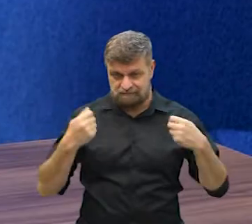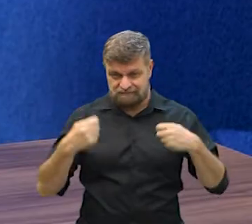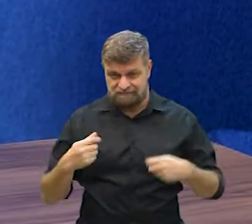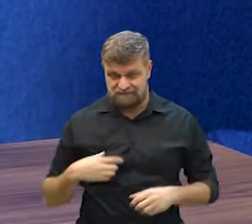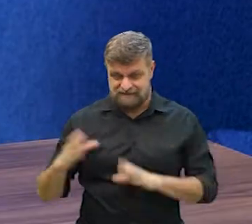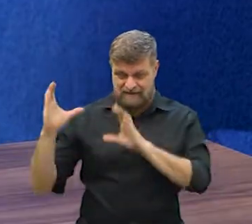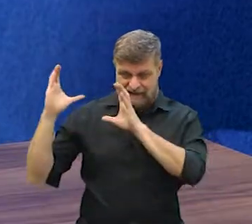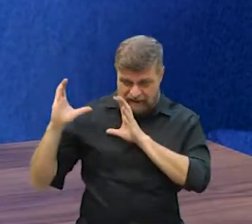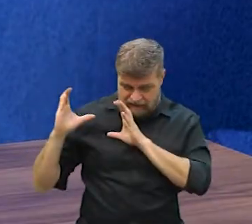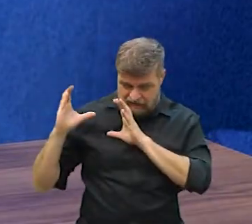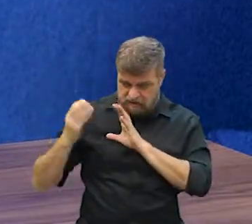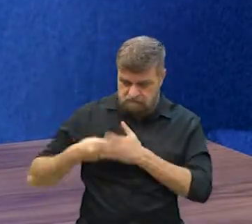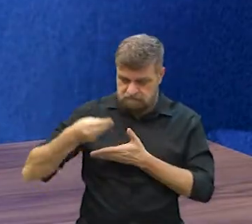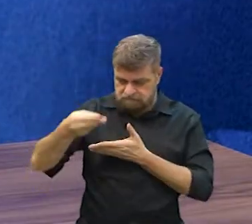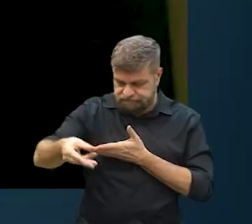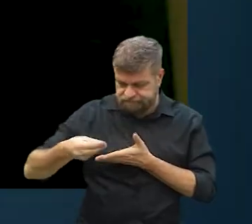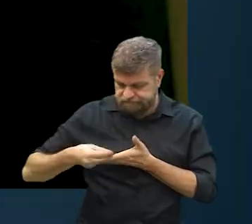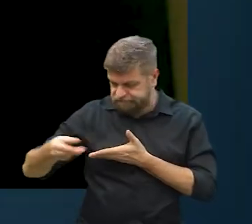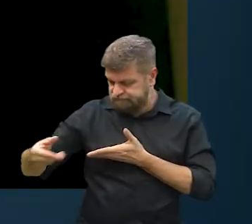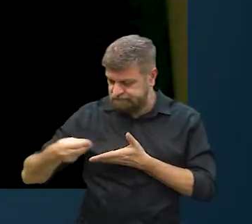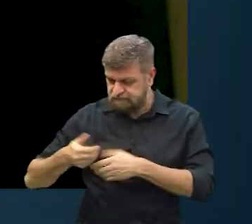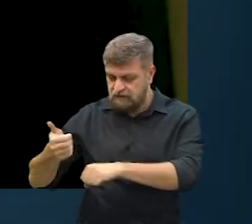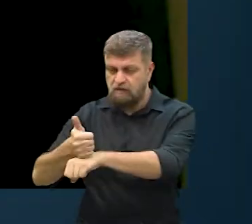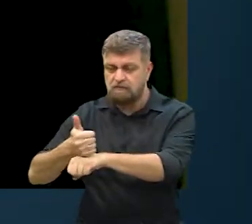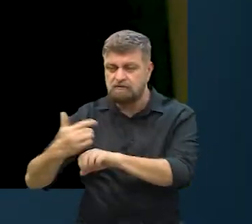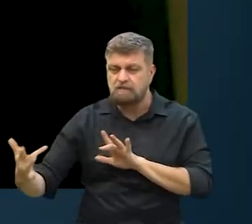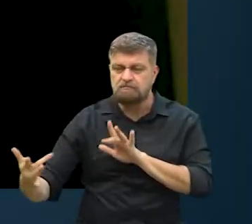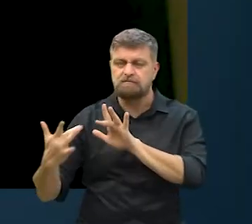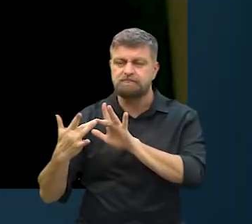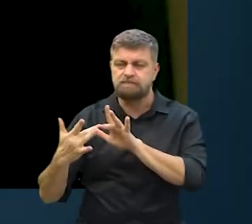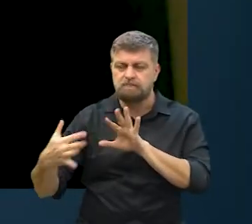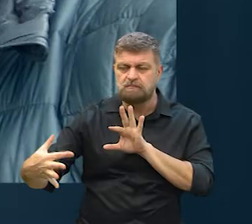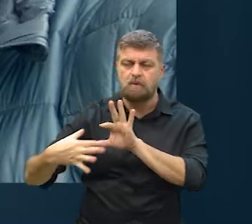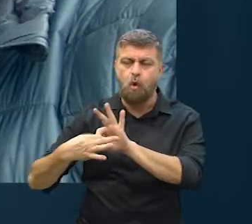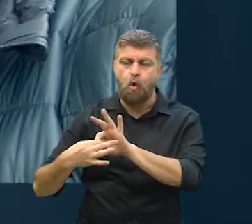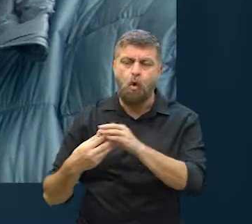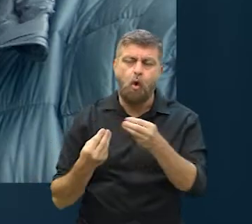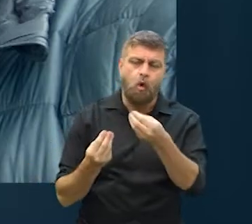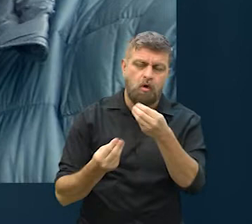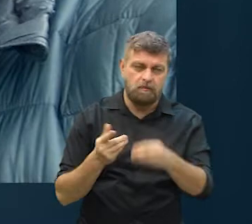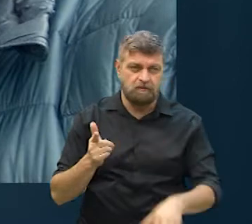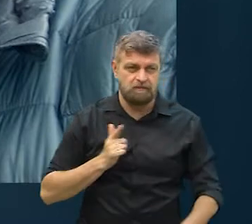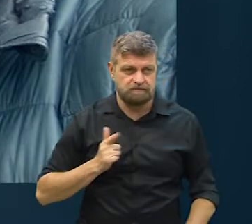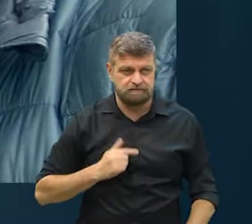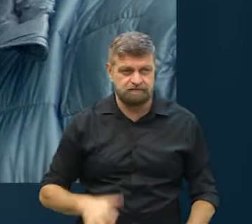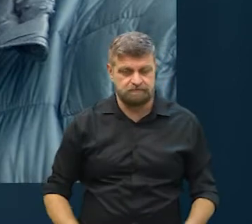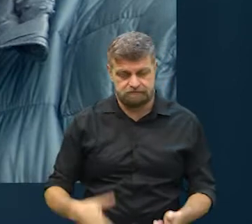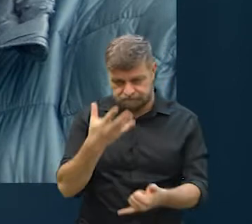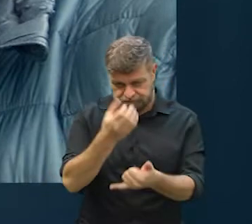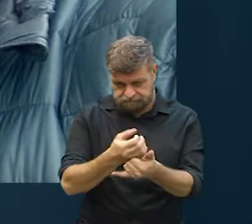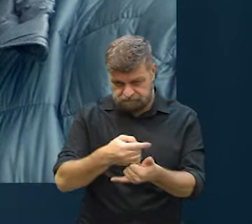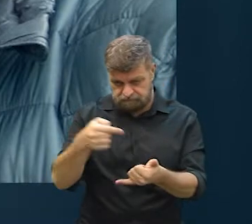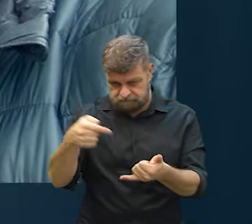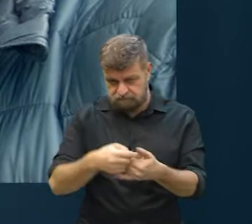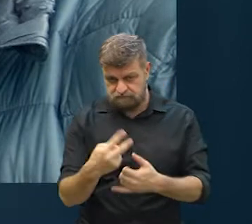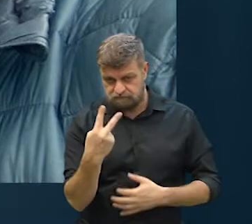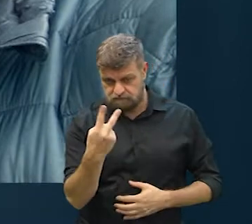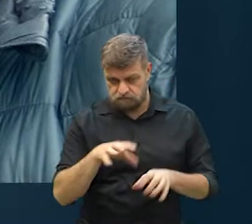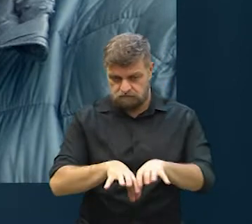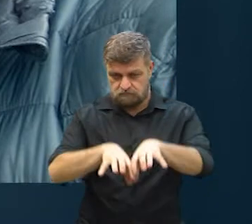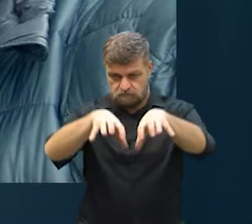ou descarregar e esse profissional? Tem algumas formas, tá? Hoje, a nossa plataforma, então, ela tem dois